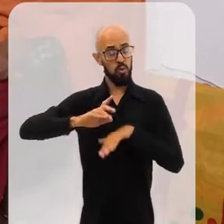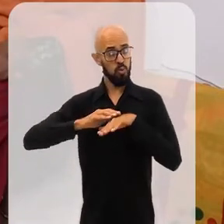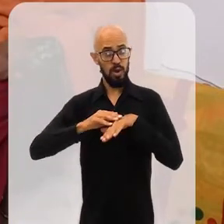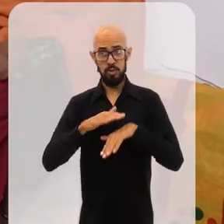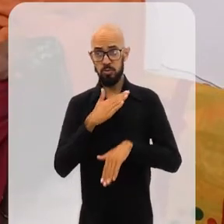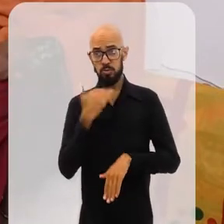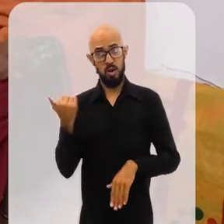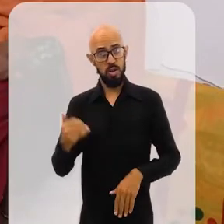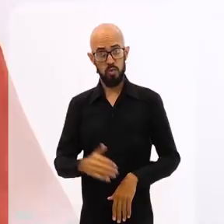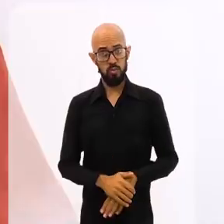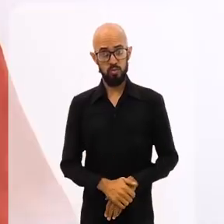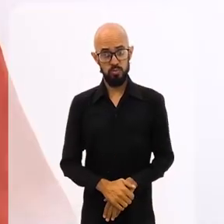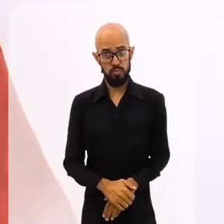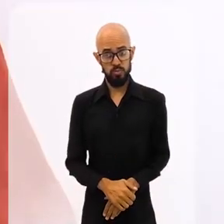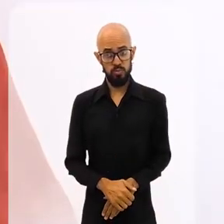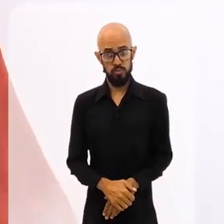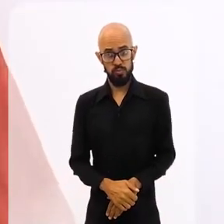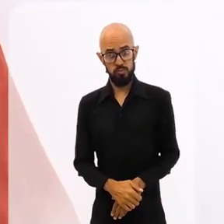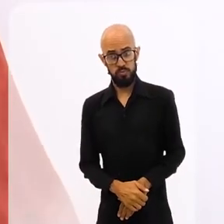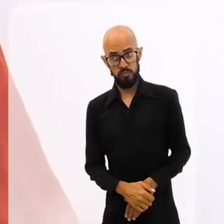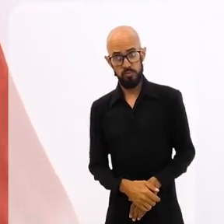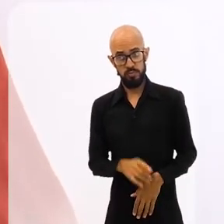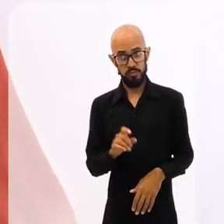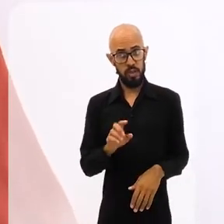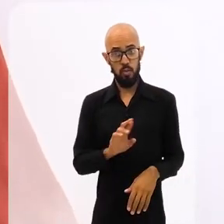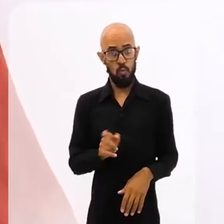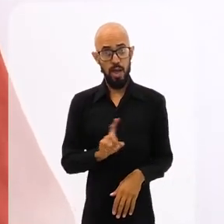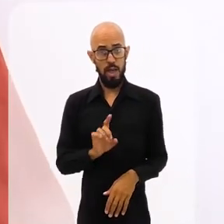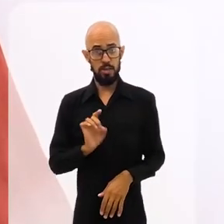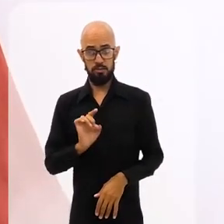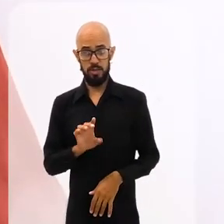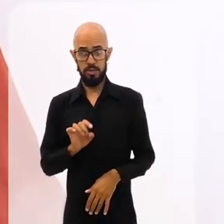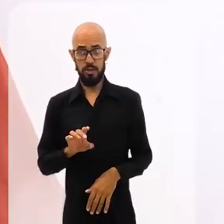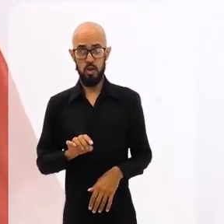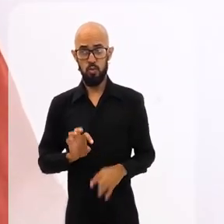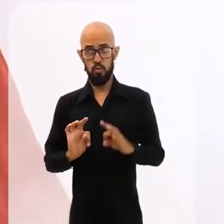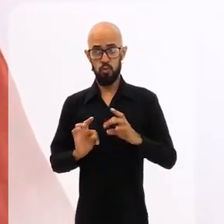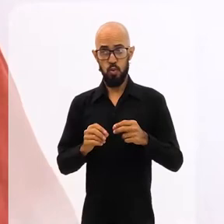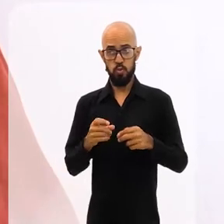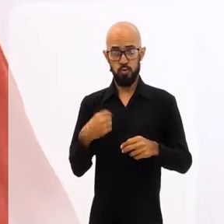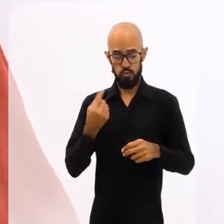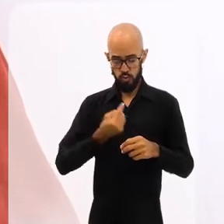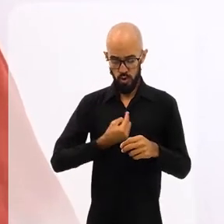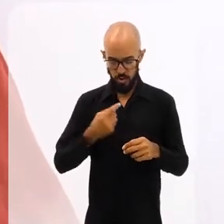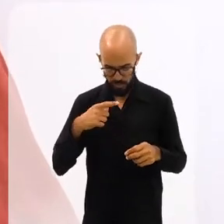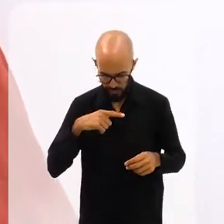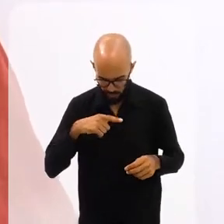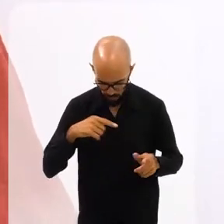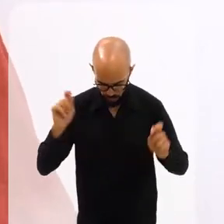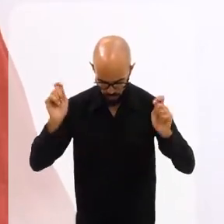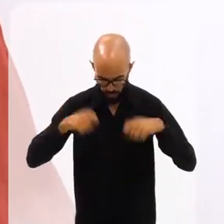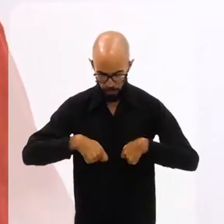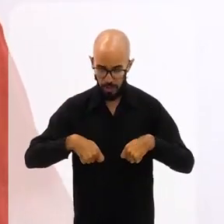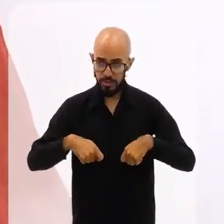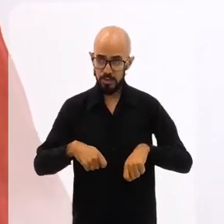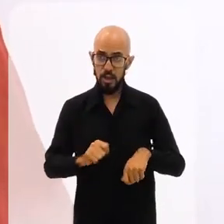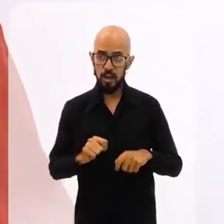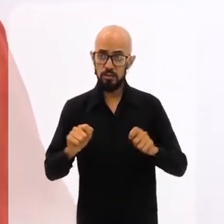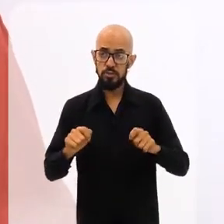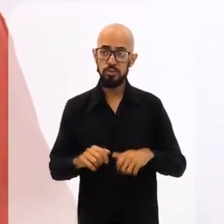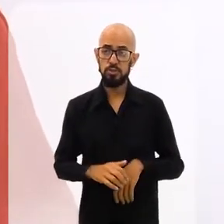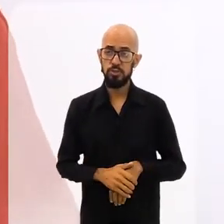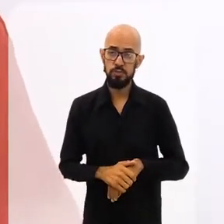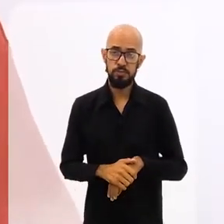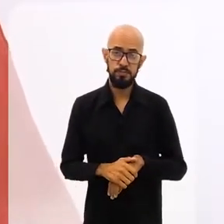morreu. Né? Então ele mostrou que era um ser especial. Ele disse que todos nós, todos os seres humanos, têm esse potencial e